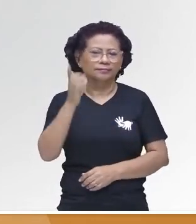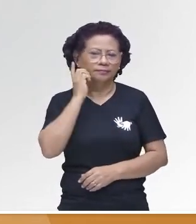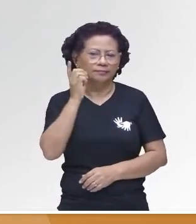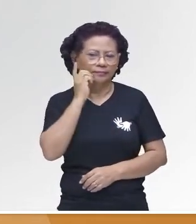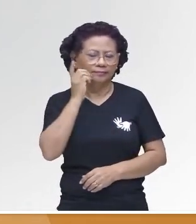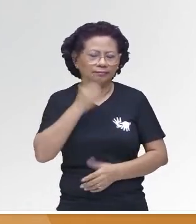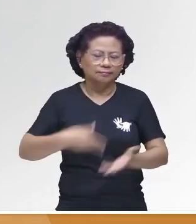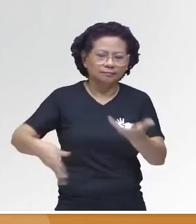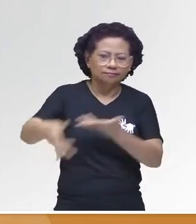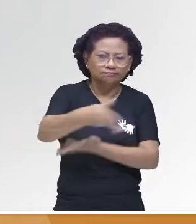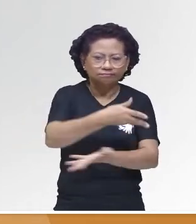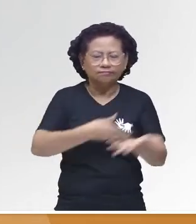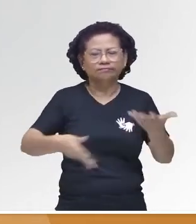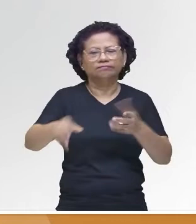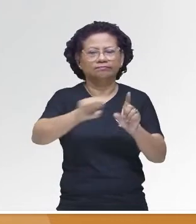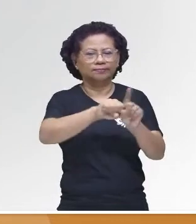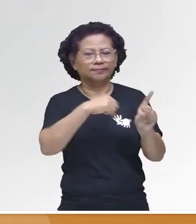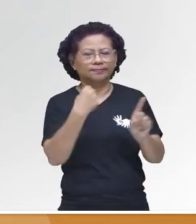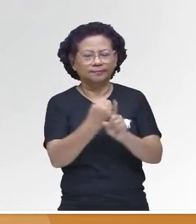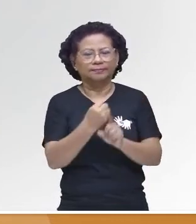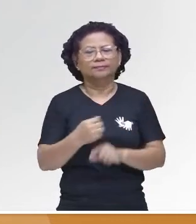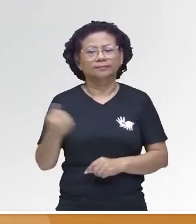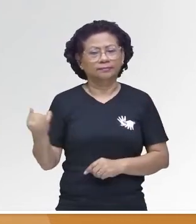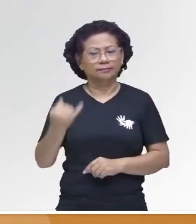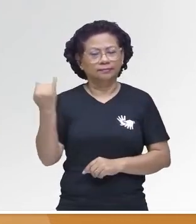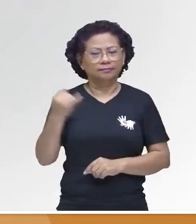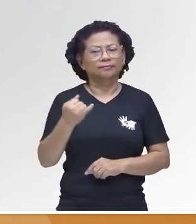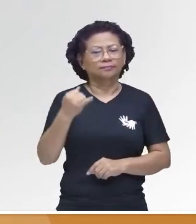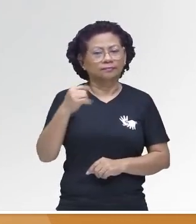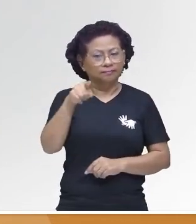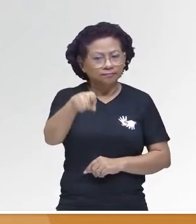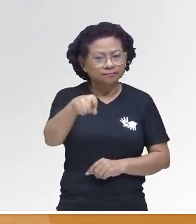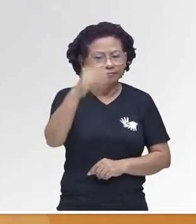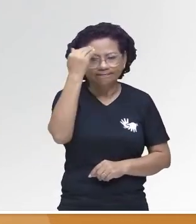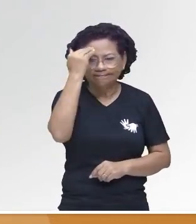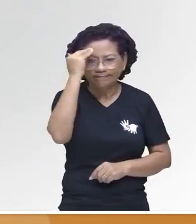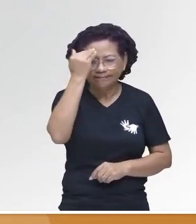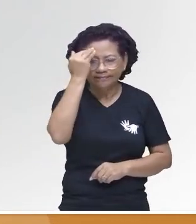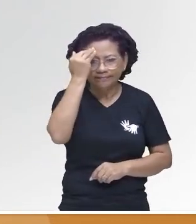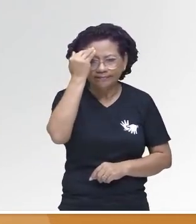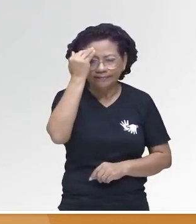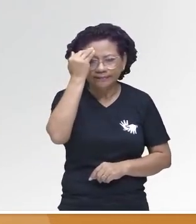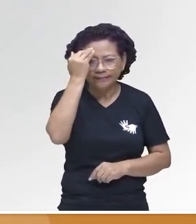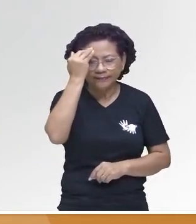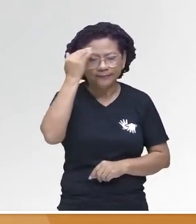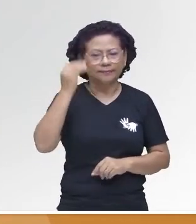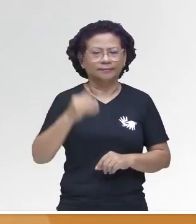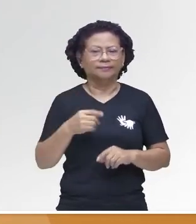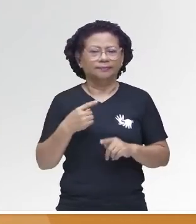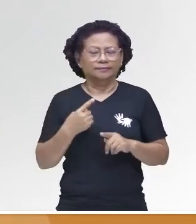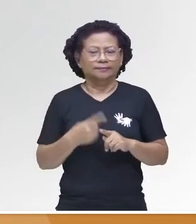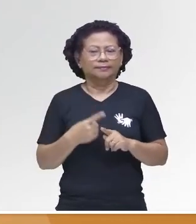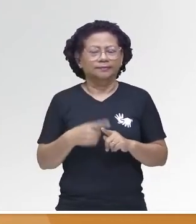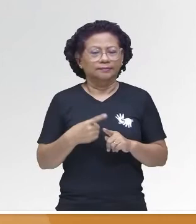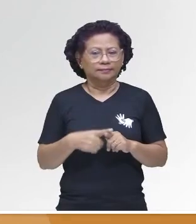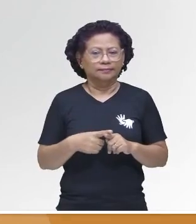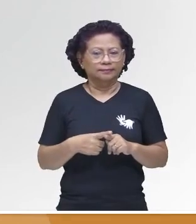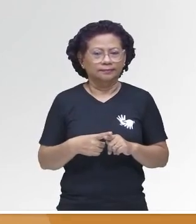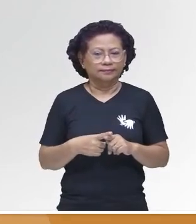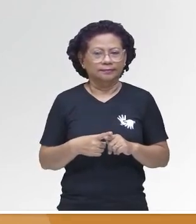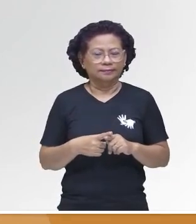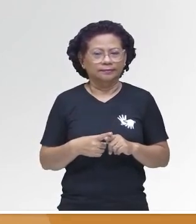nossa sociedade. E é importante que entendamos isso como um elemento primordial para que